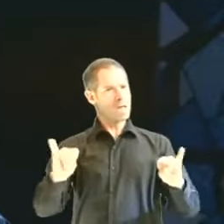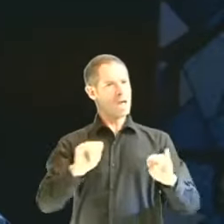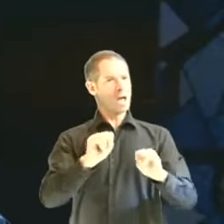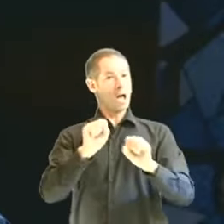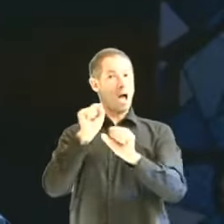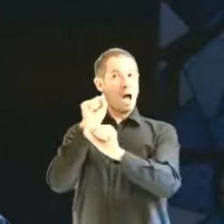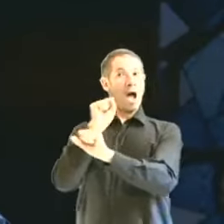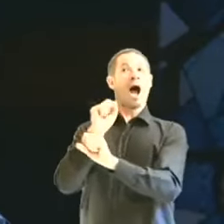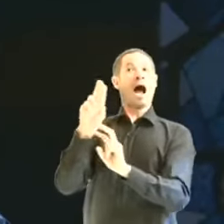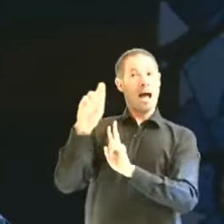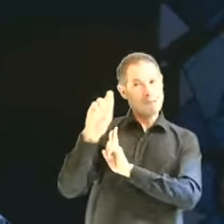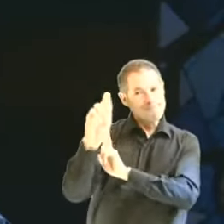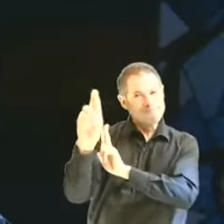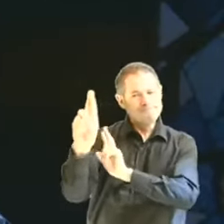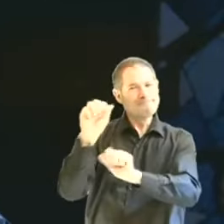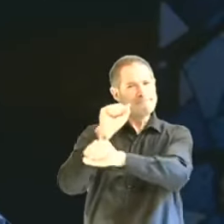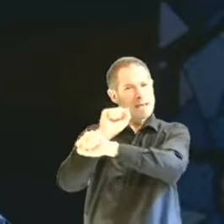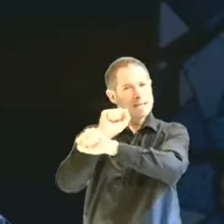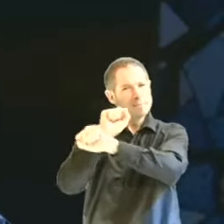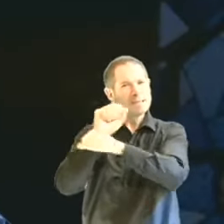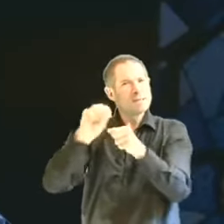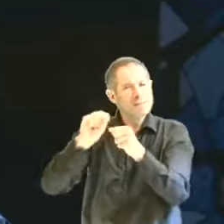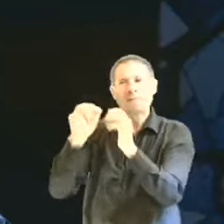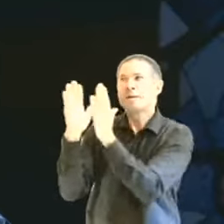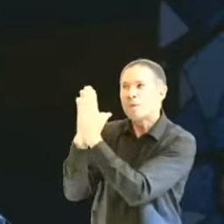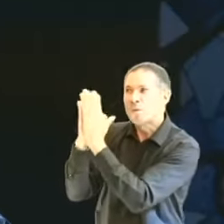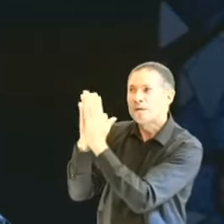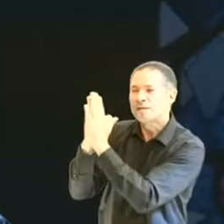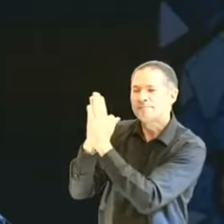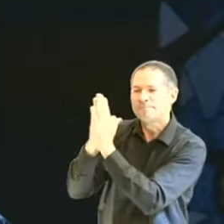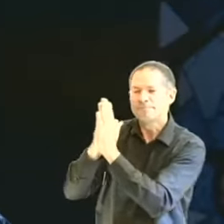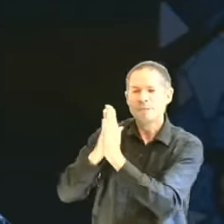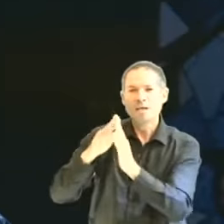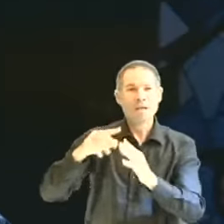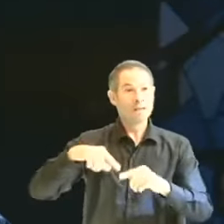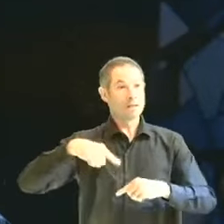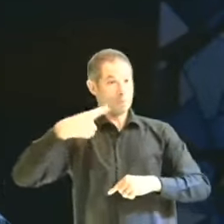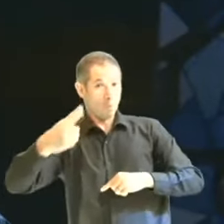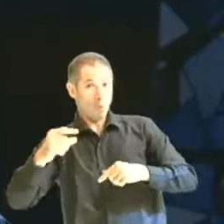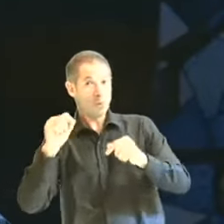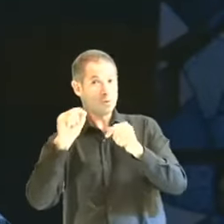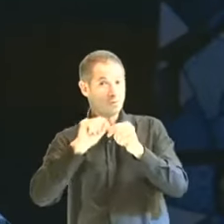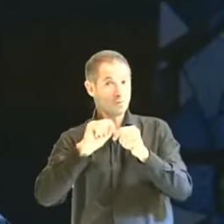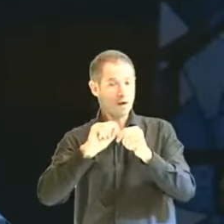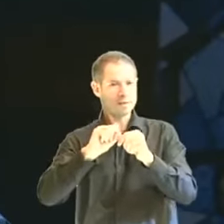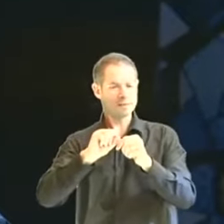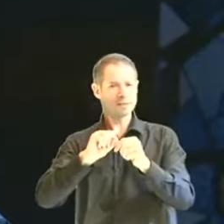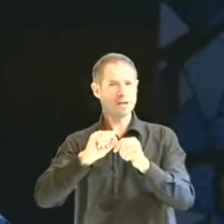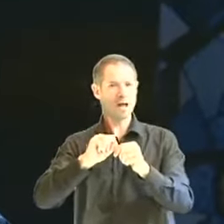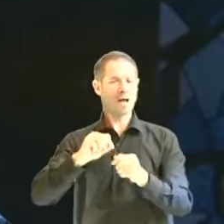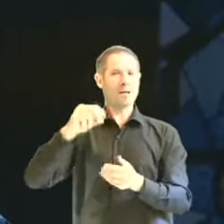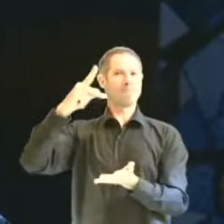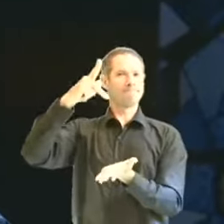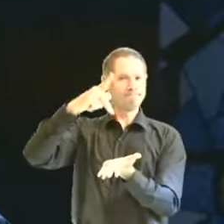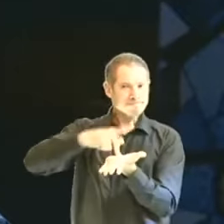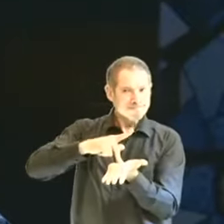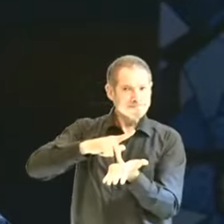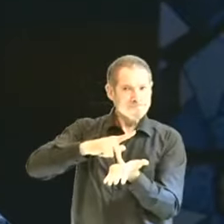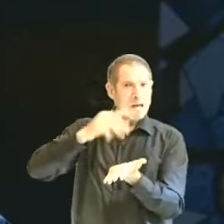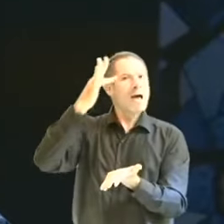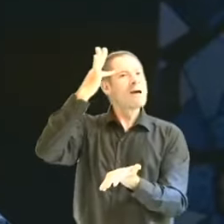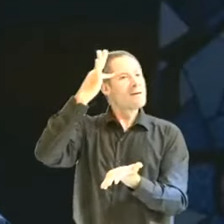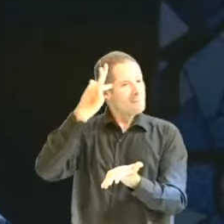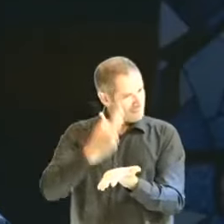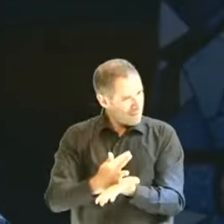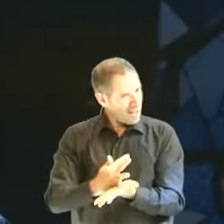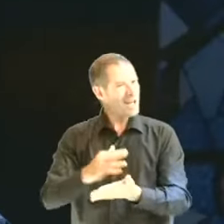esperança para fazer essa oração. E depois ele faz uma afirmação de fé, que é aquilo que nós